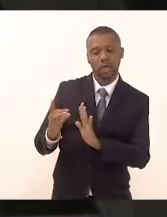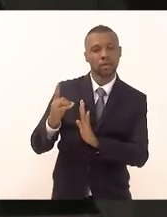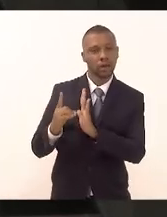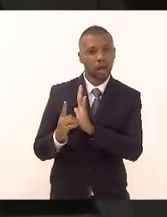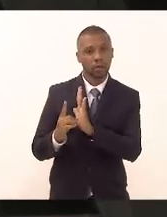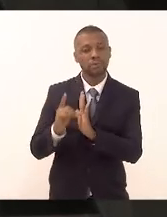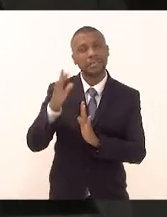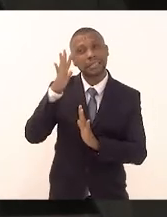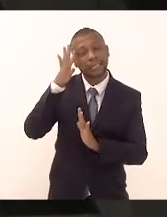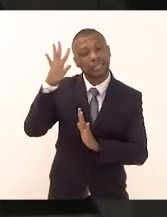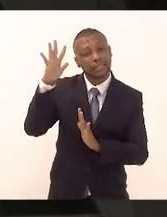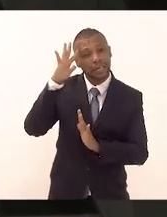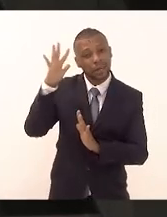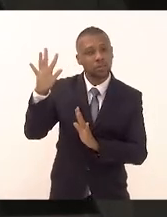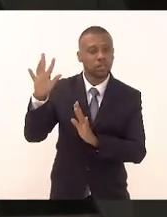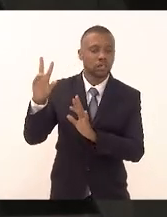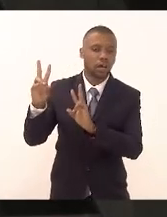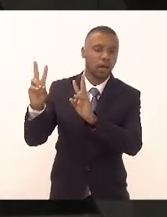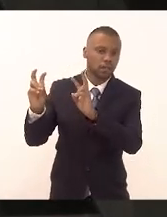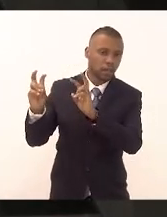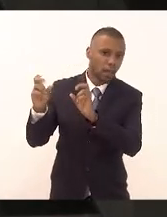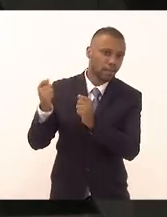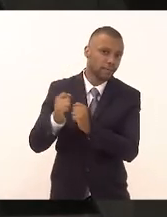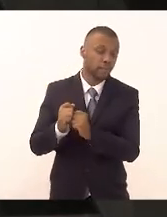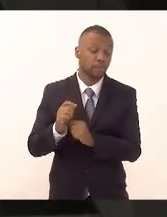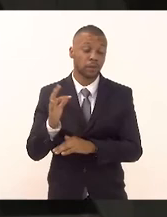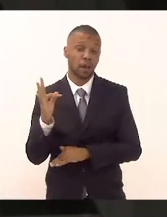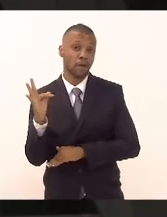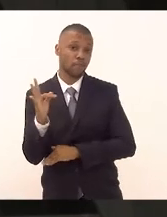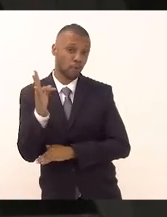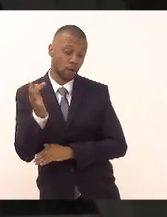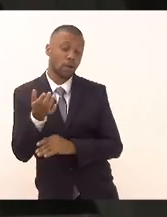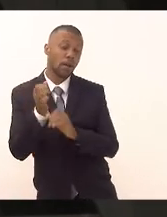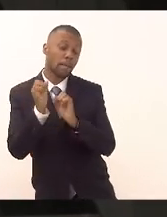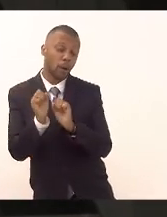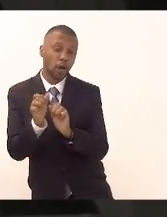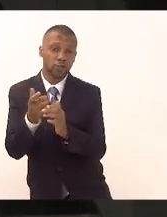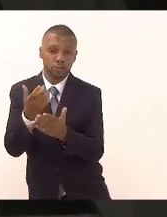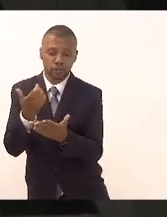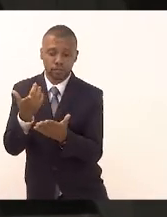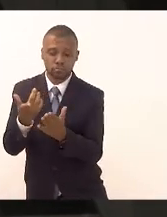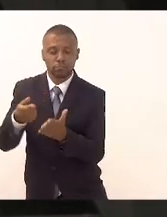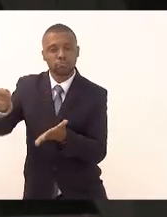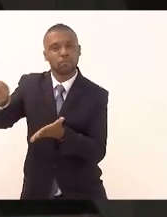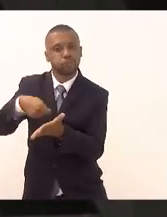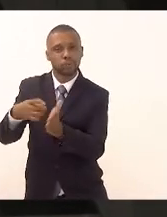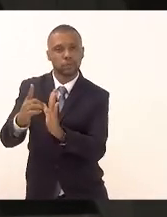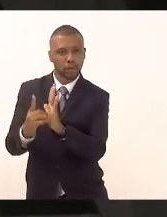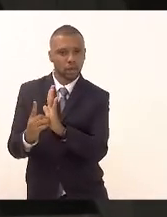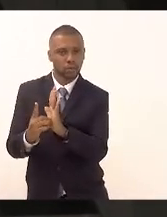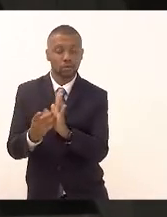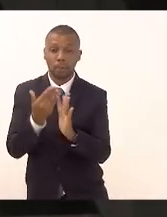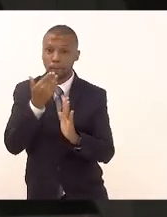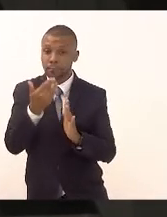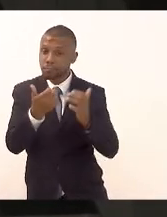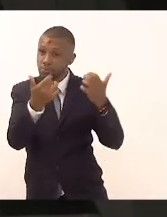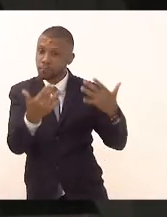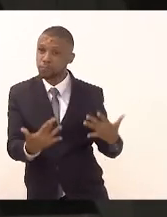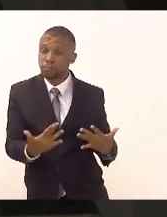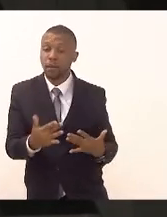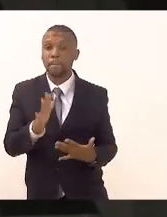deputada Marta Rocha, em tese, formalmente, ele pode baixar um decreto com esse conteúdo, em tese,